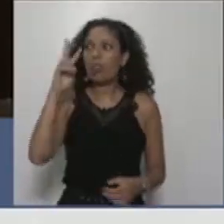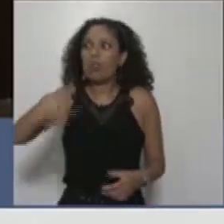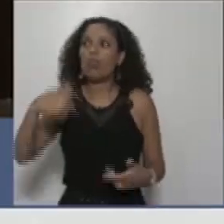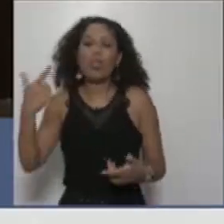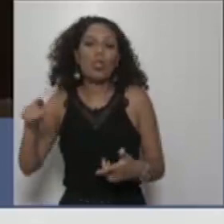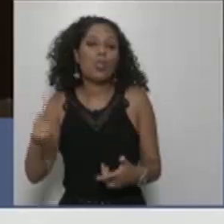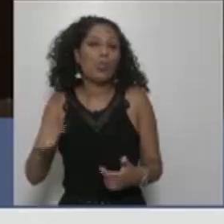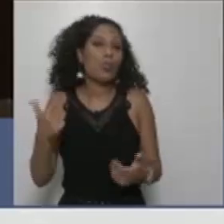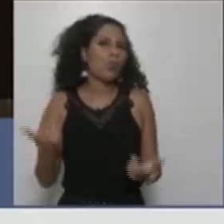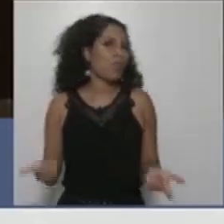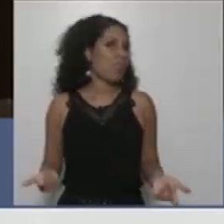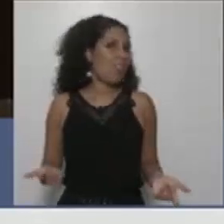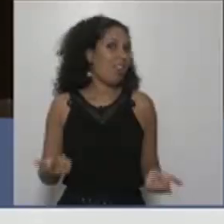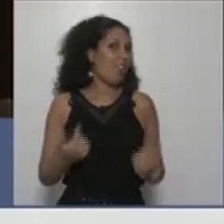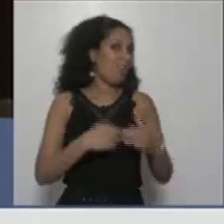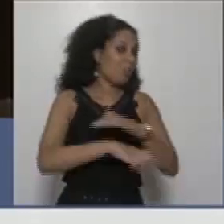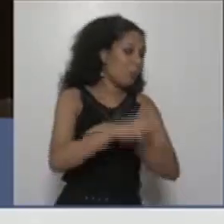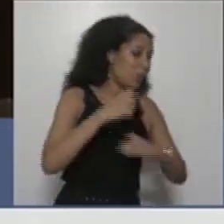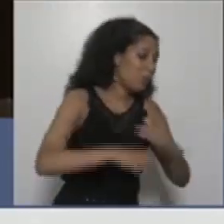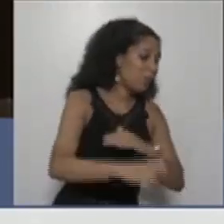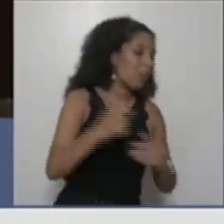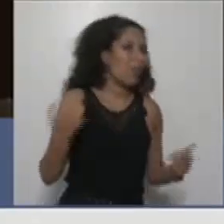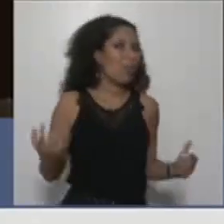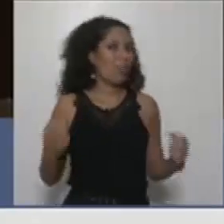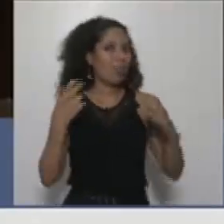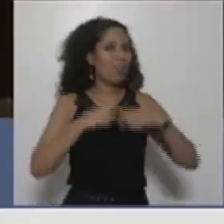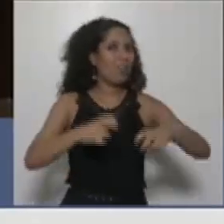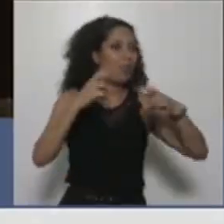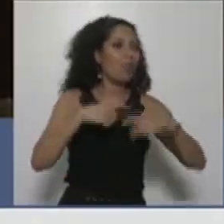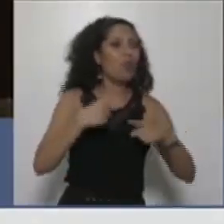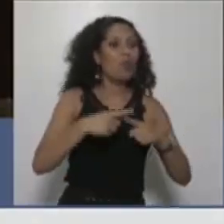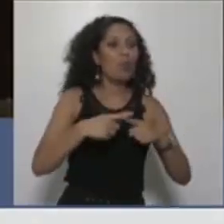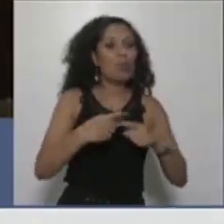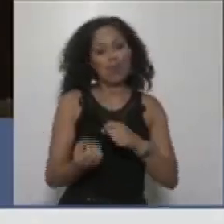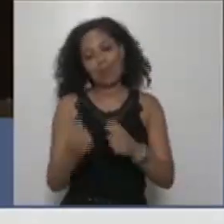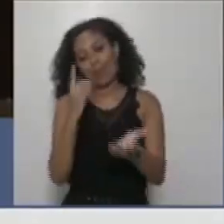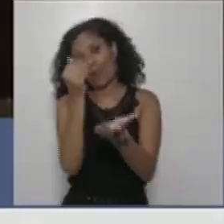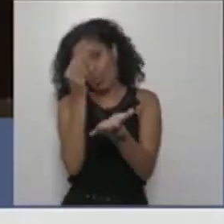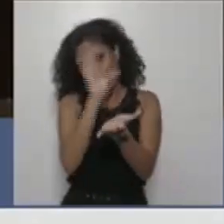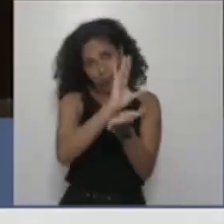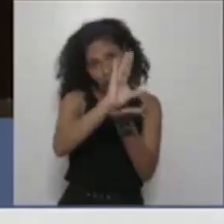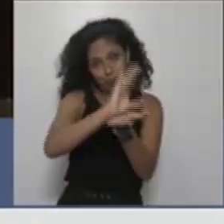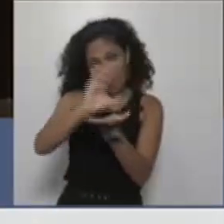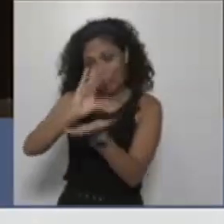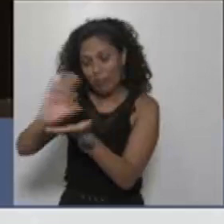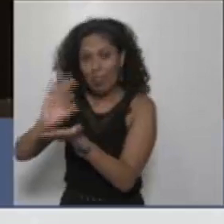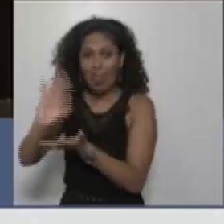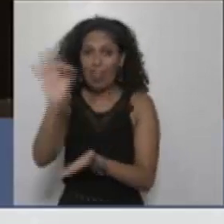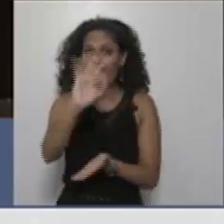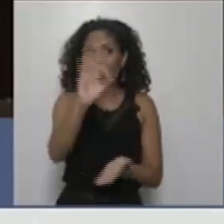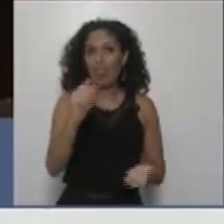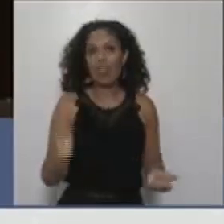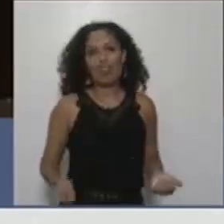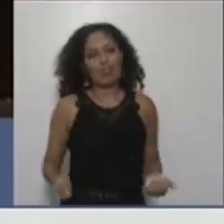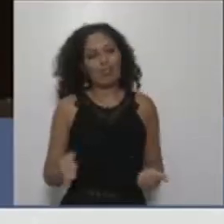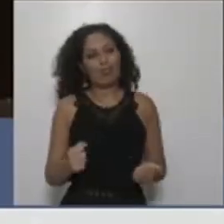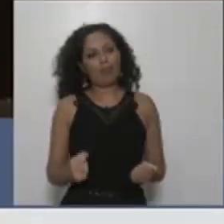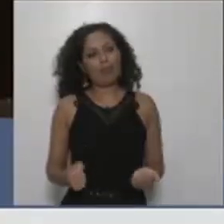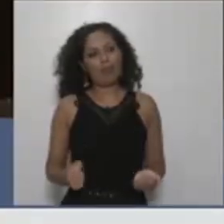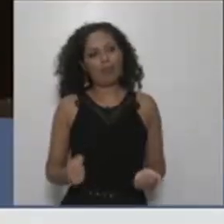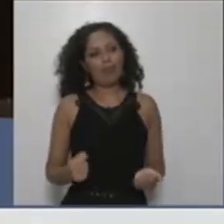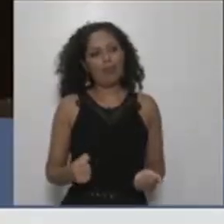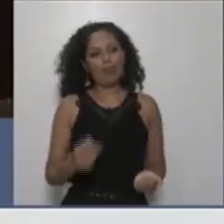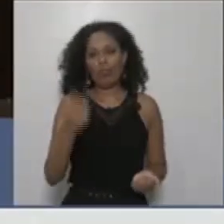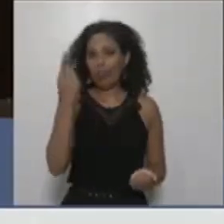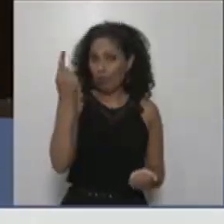ter trem e metrô todos os horários? É porque não tem investimento, porque o investimento que deveria ser para o transporte está sendo